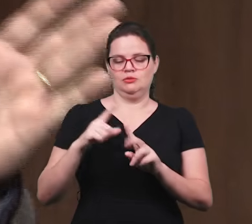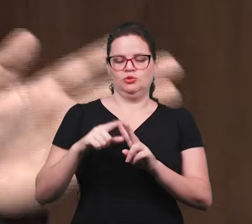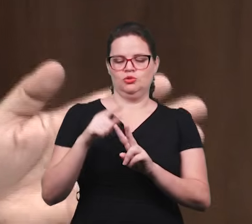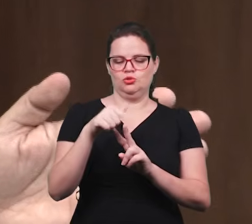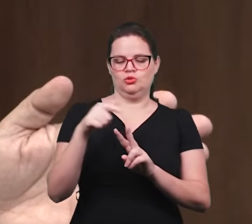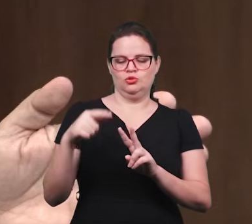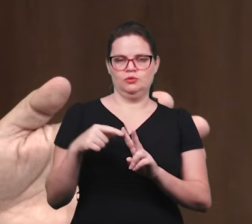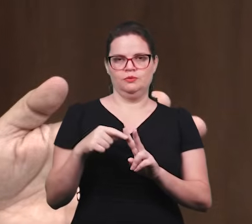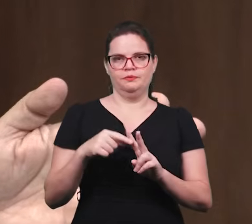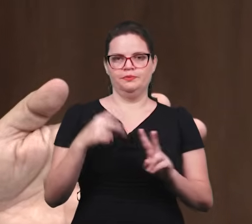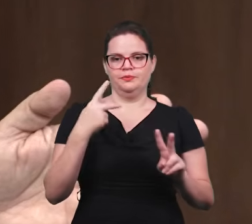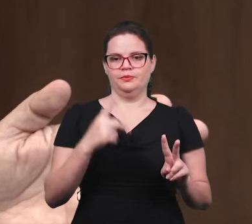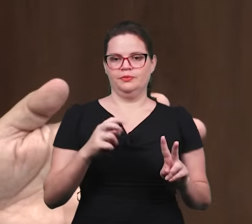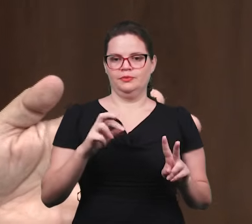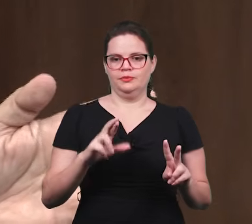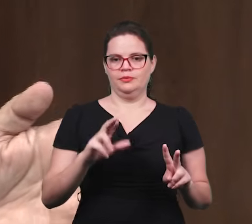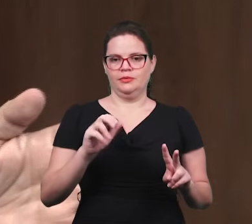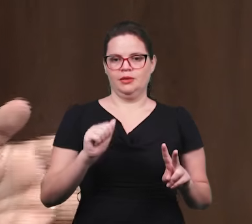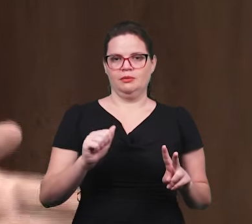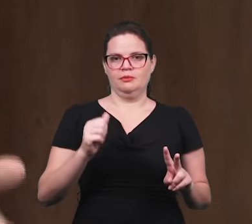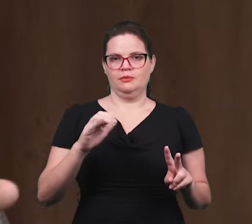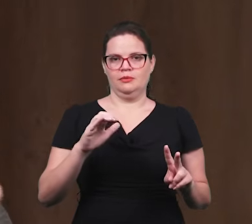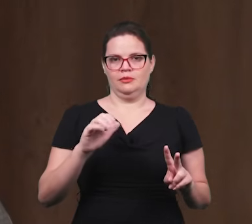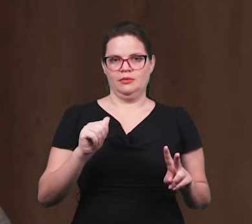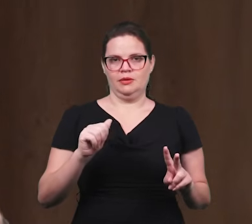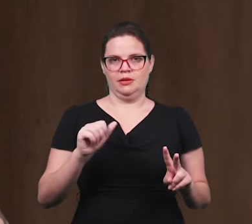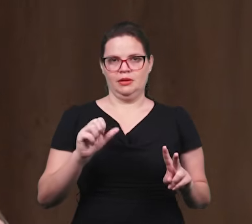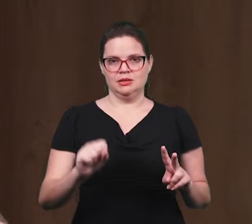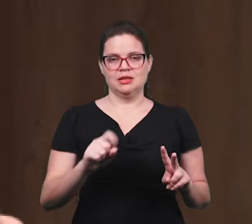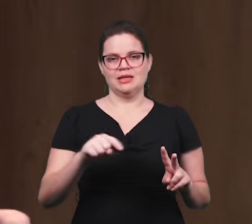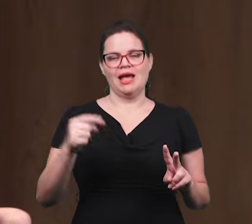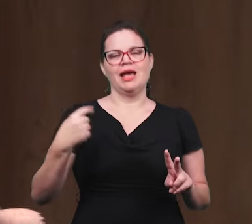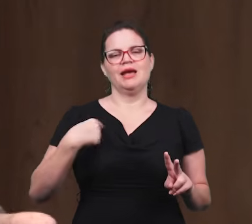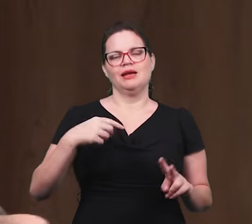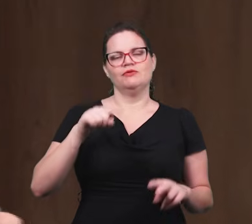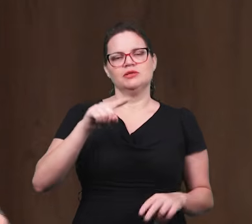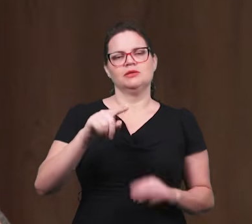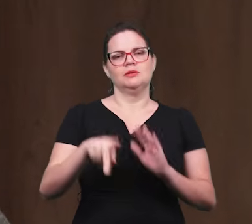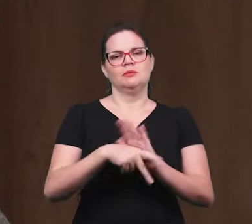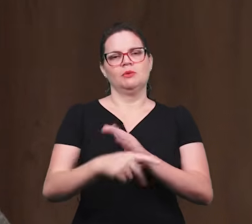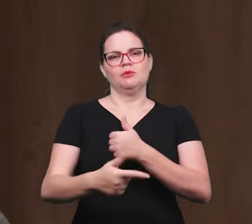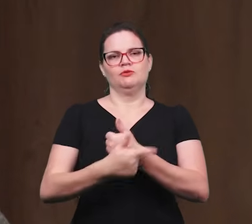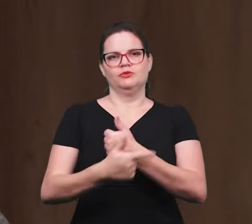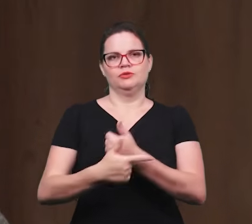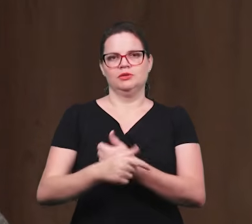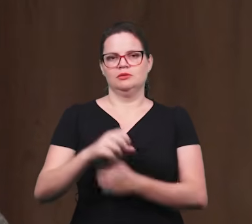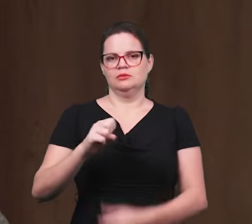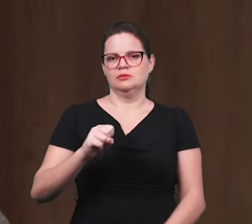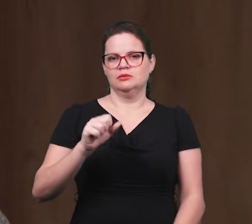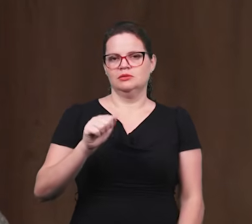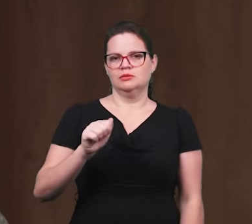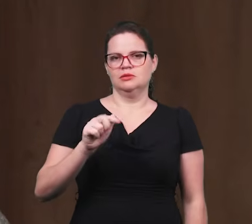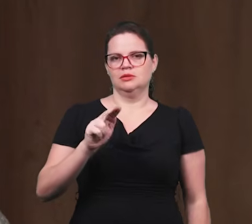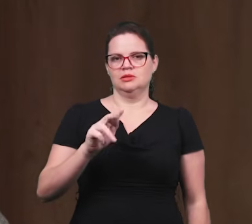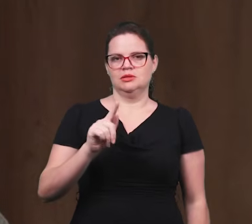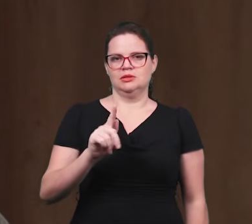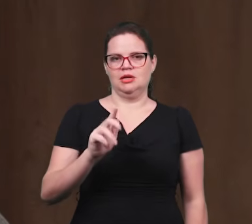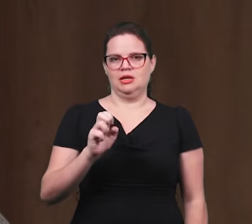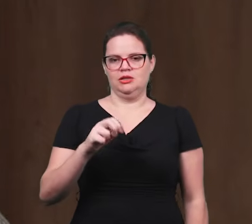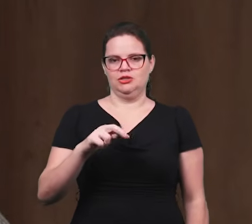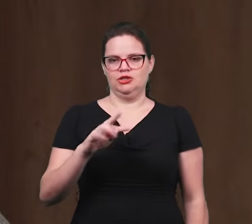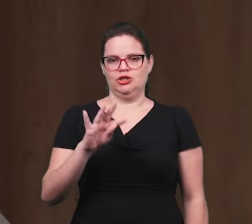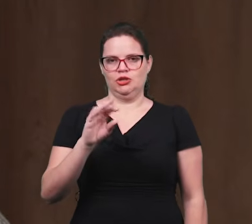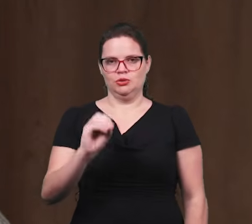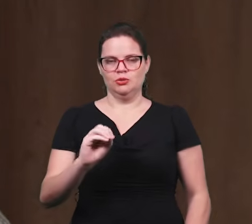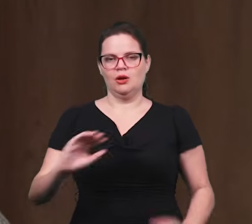carreira dos praças, onde você entra como sargento e segue a carreira e pode chegar, no caso do Exército, até